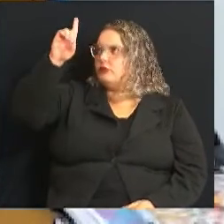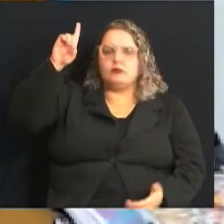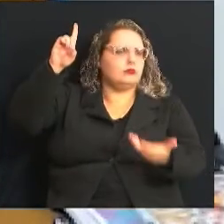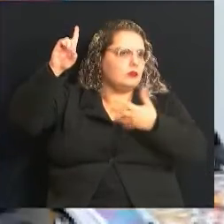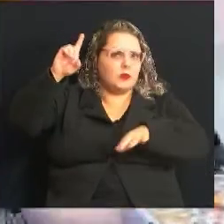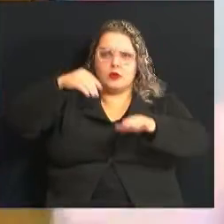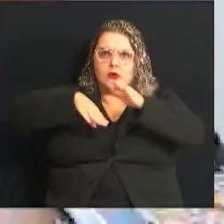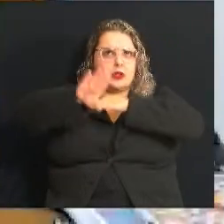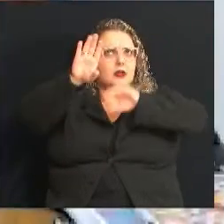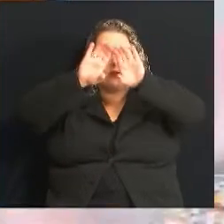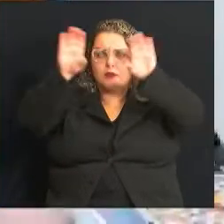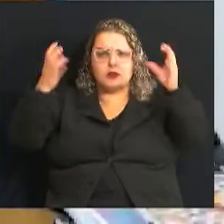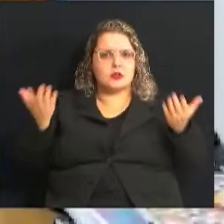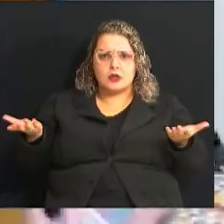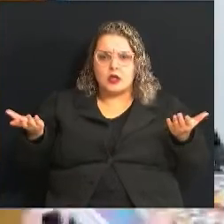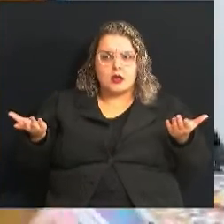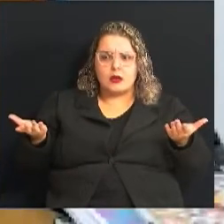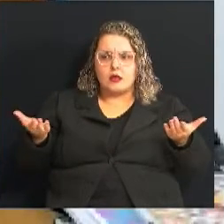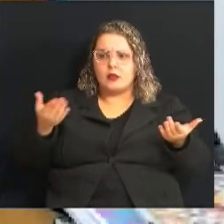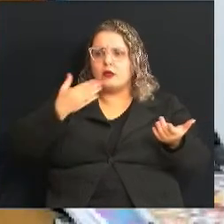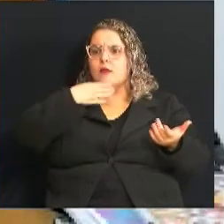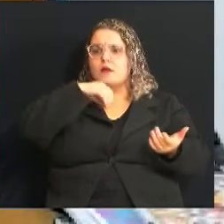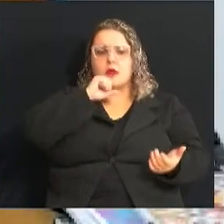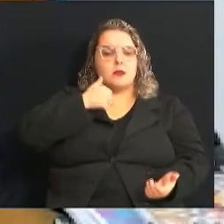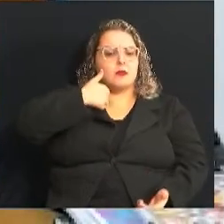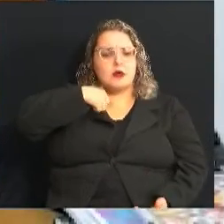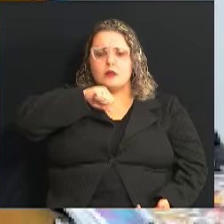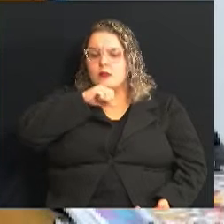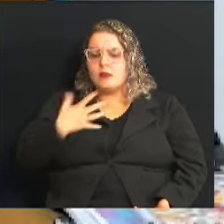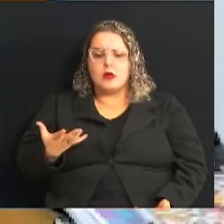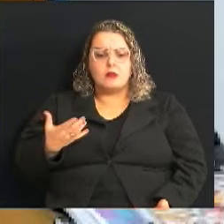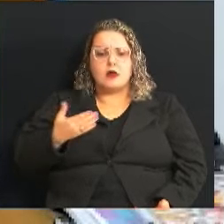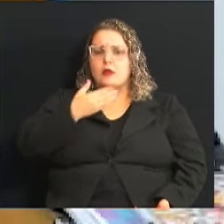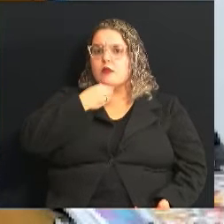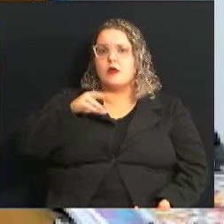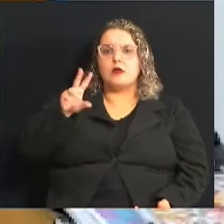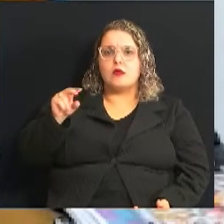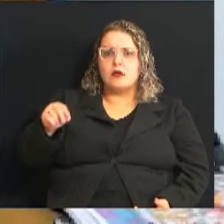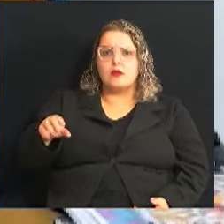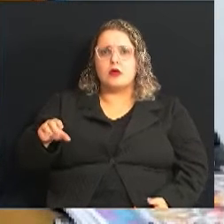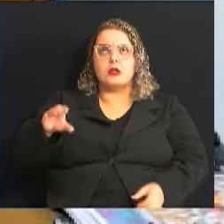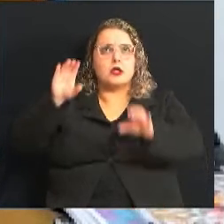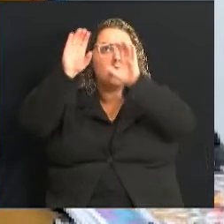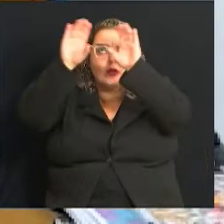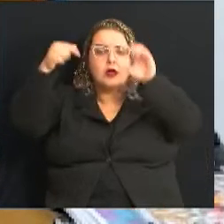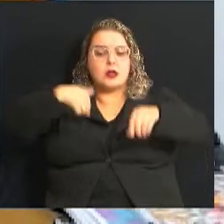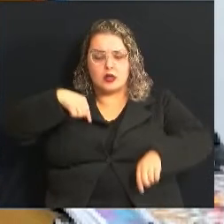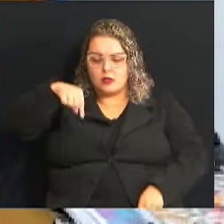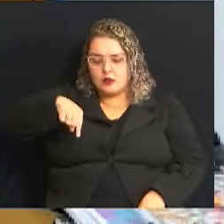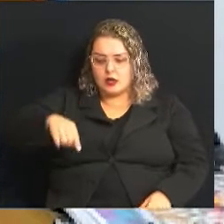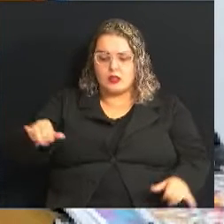porque minha mamãe, o meu vovô estava no céu e eu estou aqui sofrendo. Então, a importância de trazer